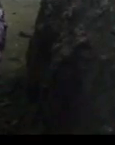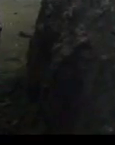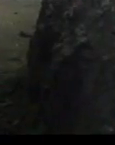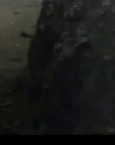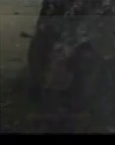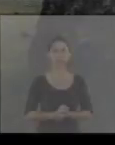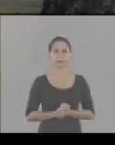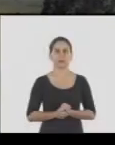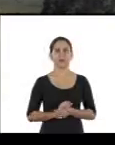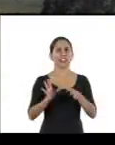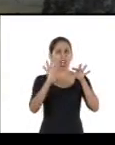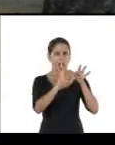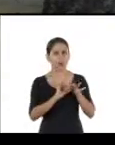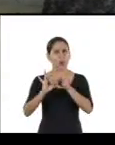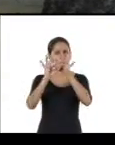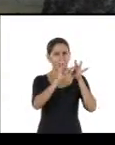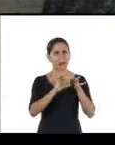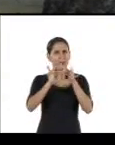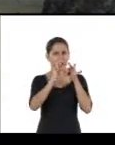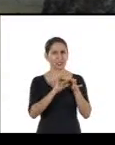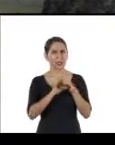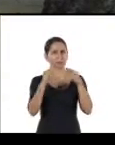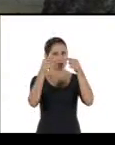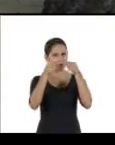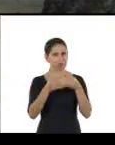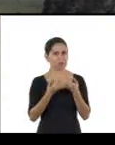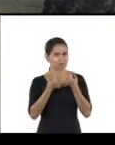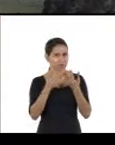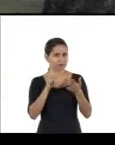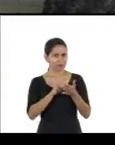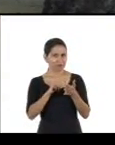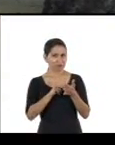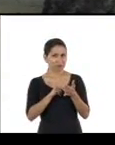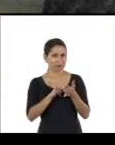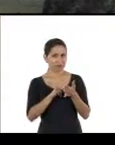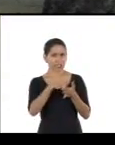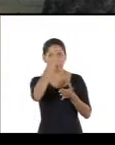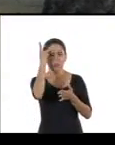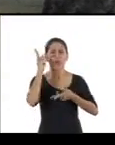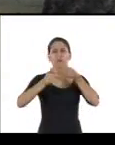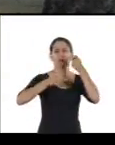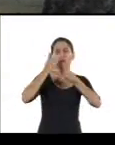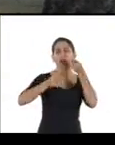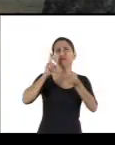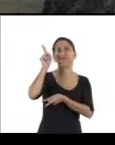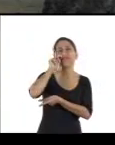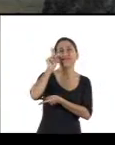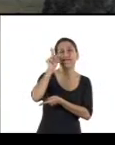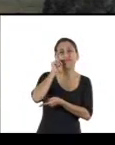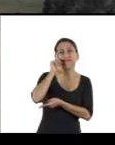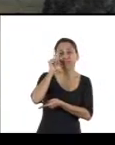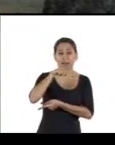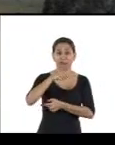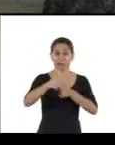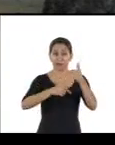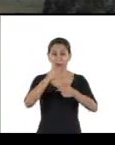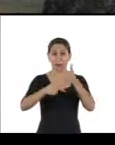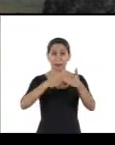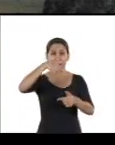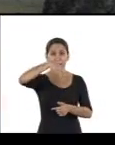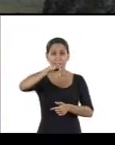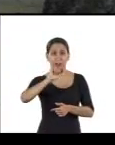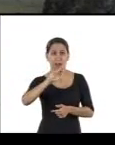A união faz a força. Esse ditado popular, tão usado no dia a dia, ganhou uma importância no trabalho de mineração